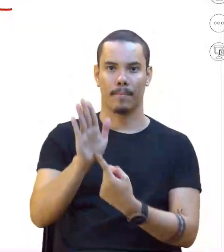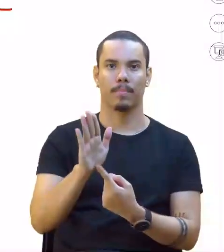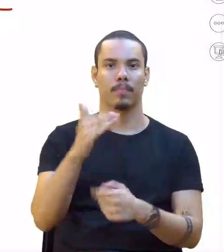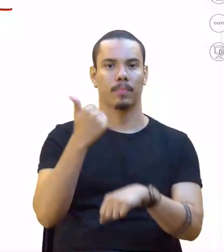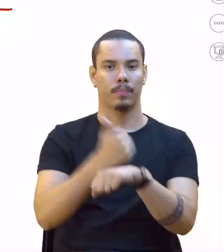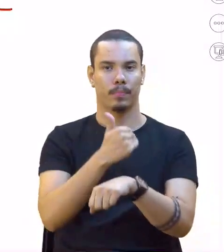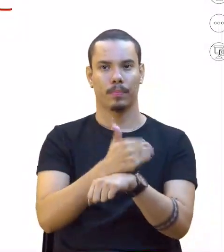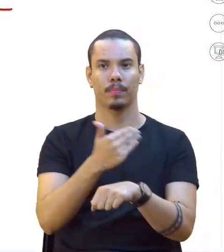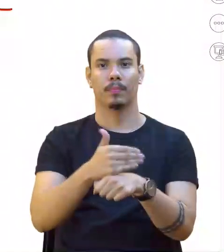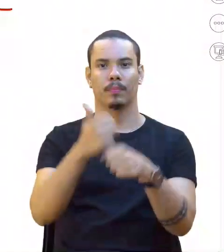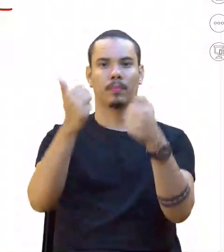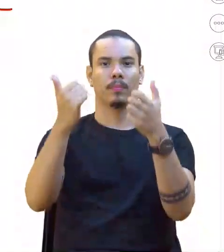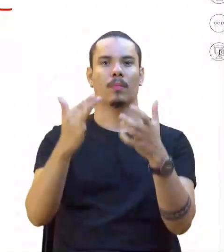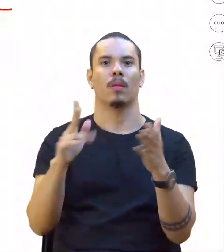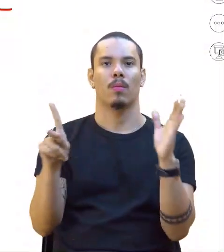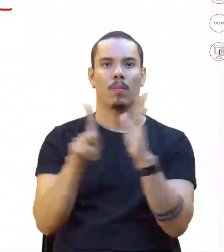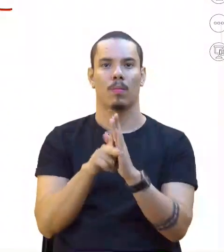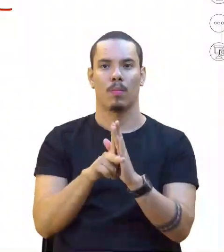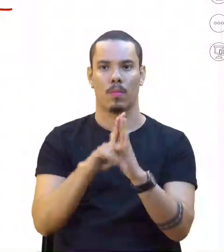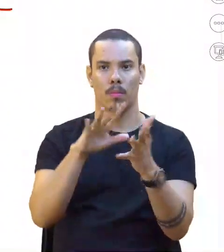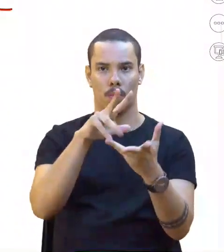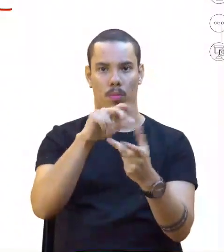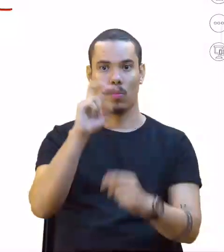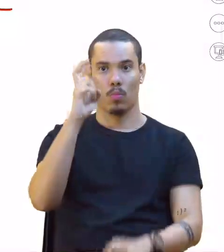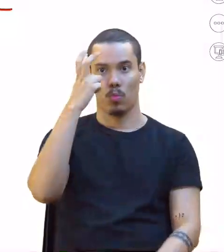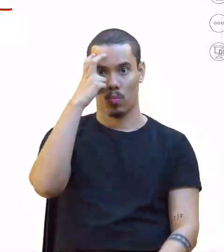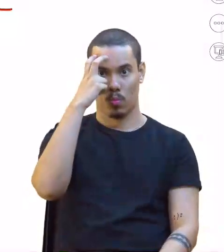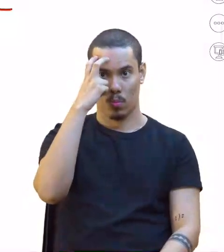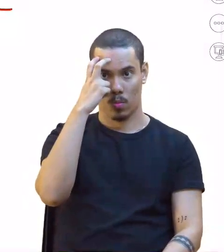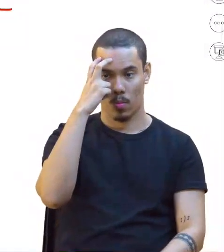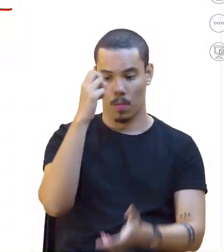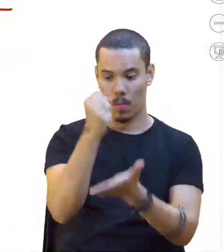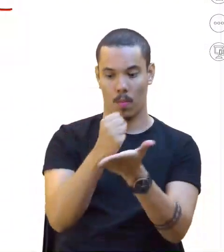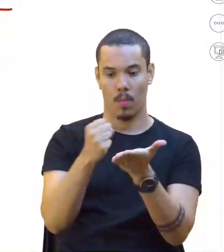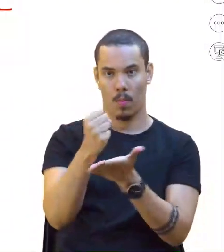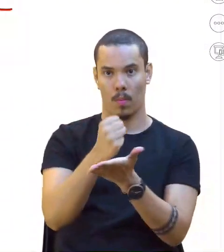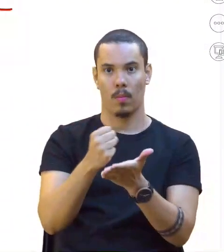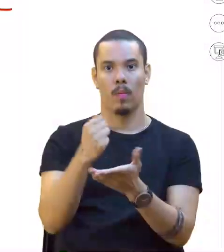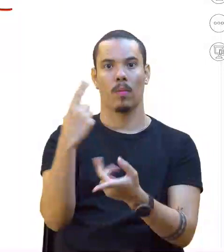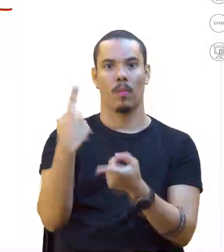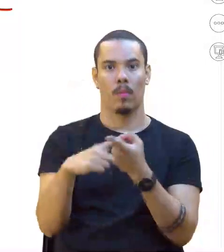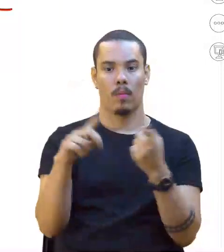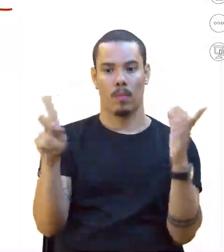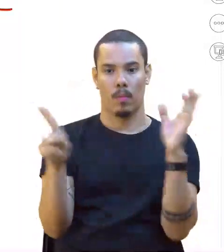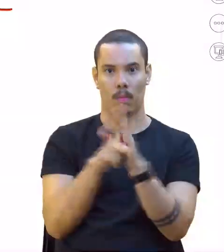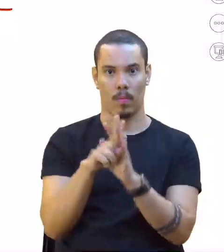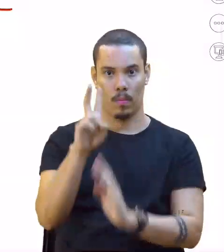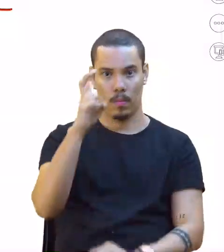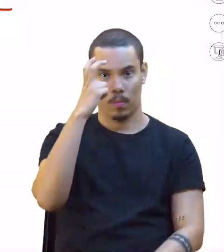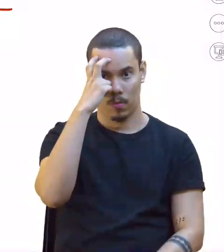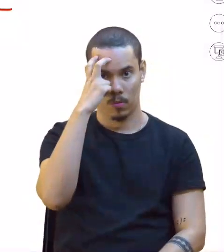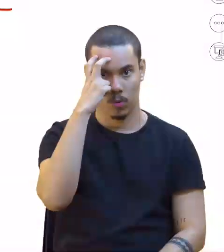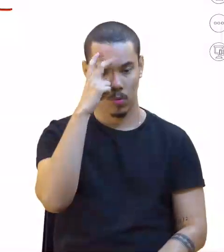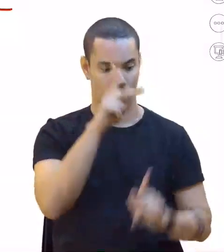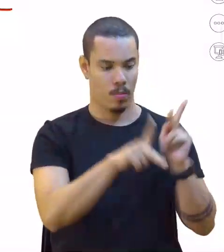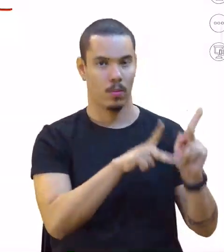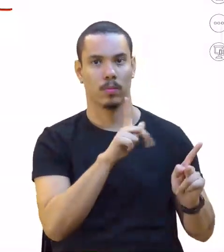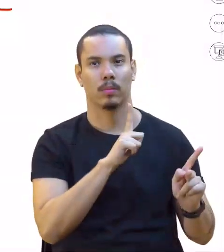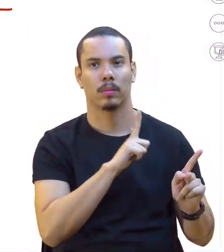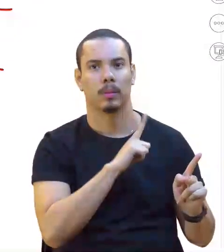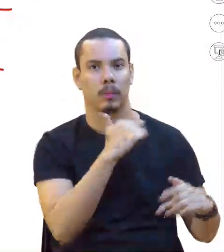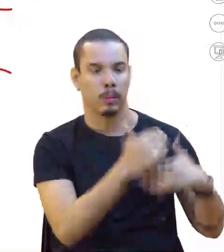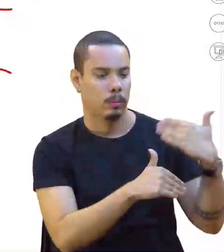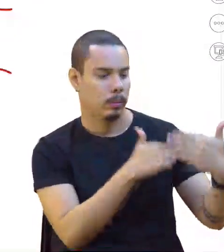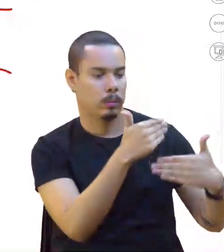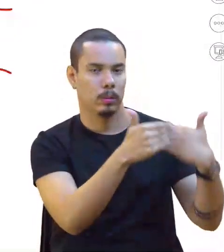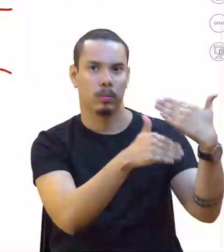recriação no universo cultural das bases populares. Então, a cultura popular, ela se recria, né? Então, nesse universo, quem cria